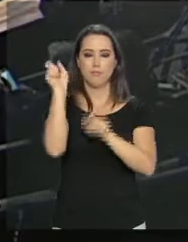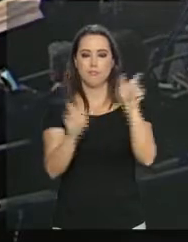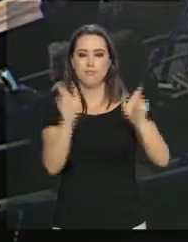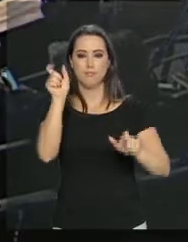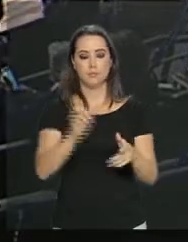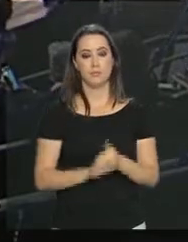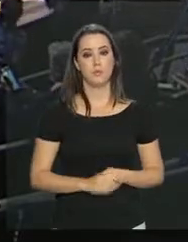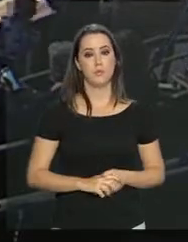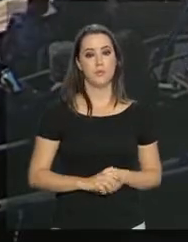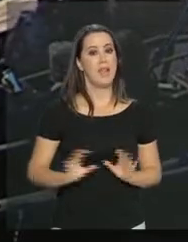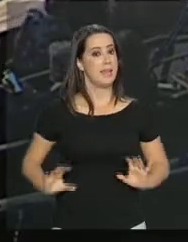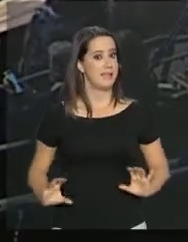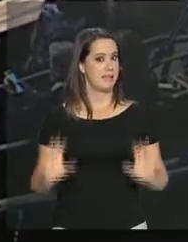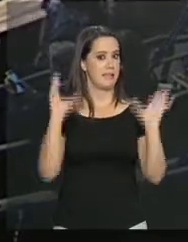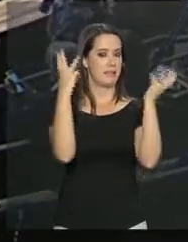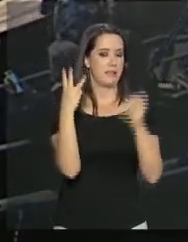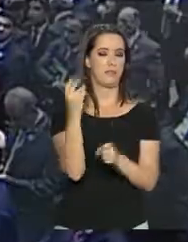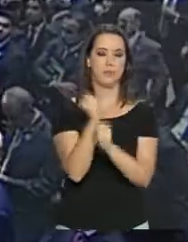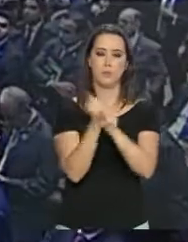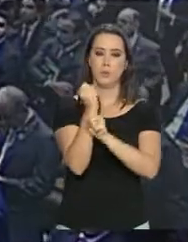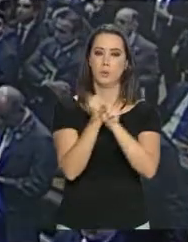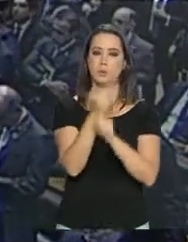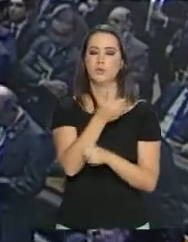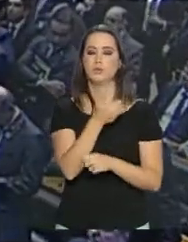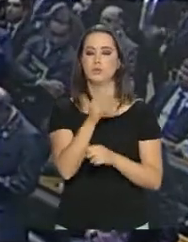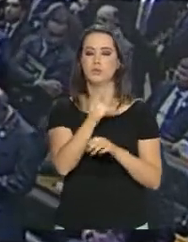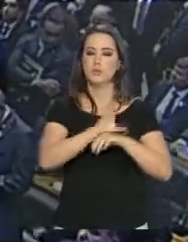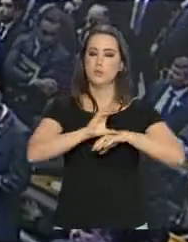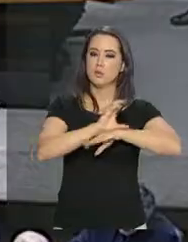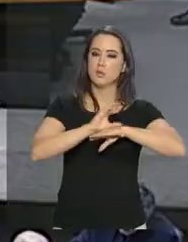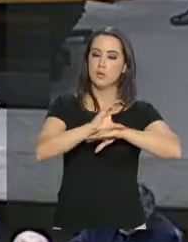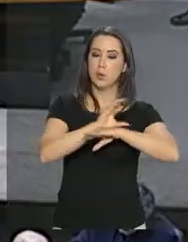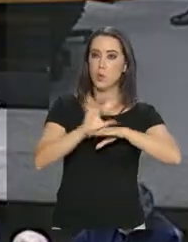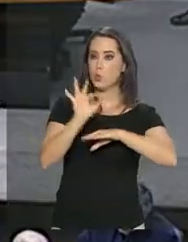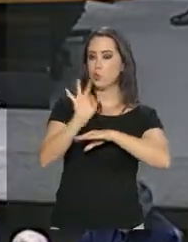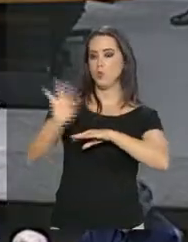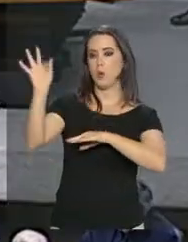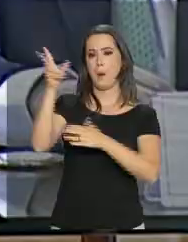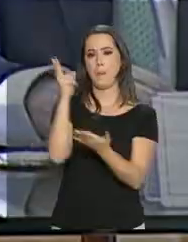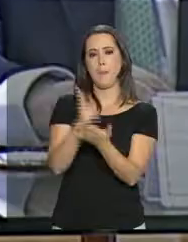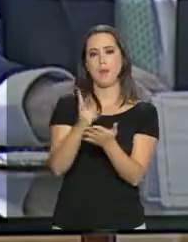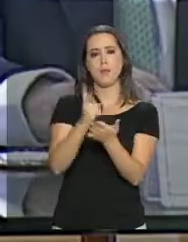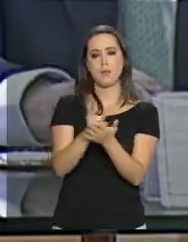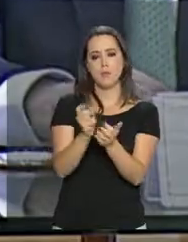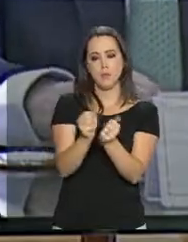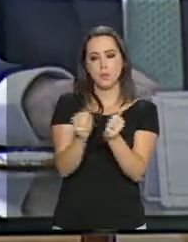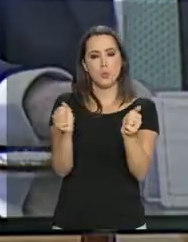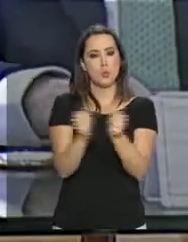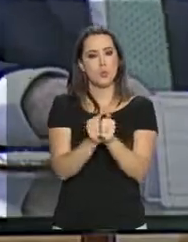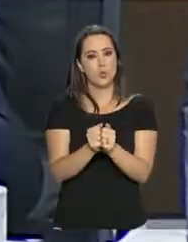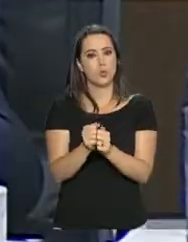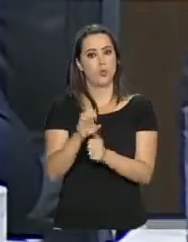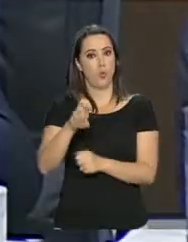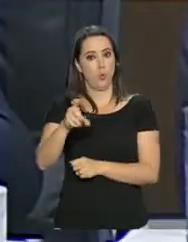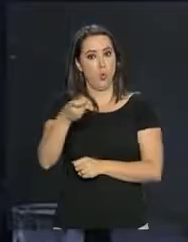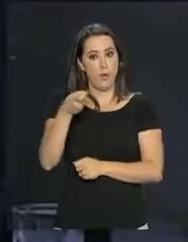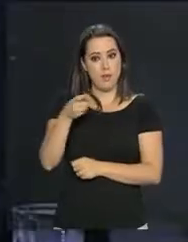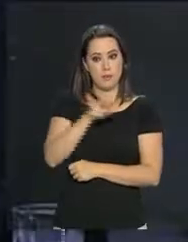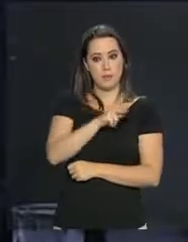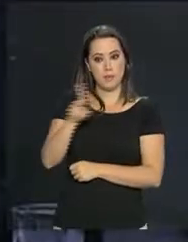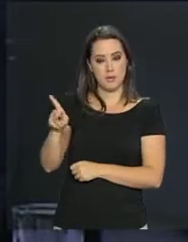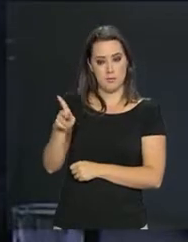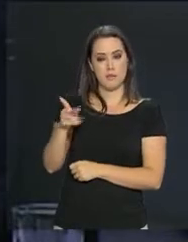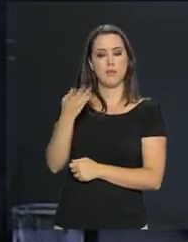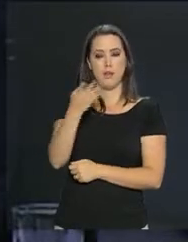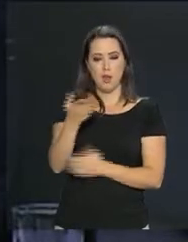cerimônia dos 30 anos da promulgação da constituição federal colocou na mesma mesa um ex presidente o atual eo futuro